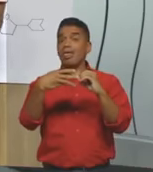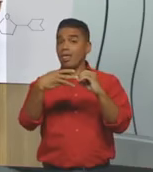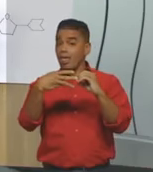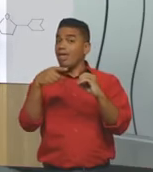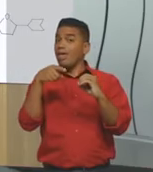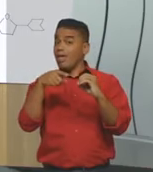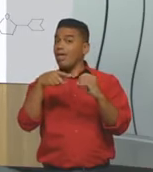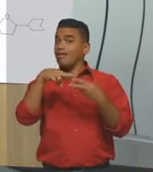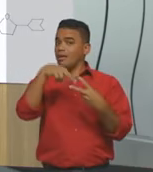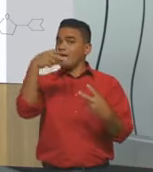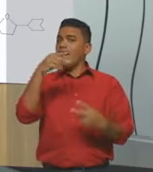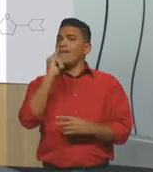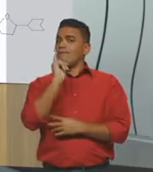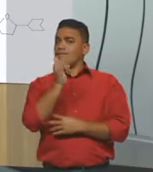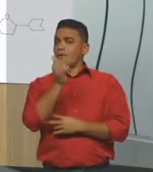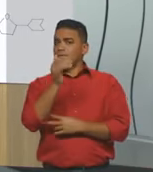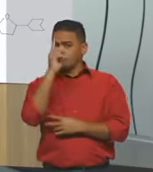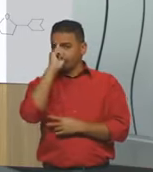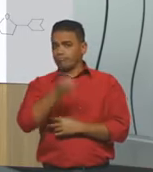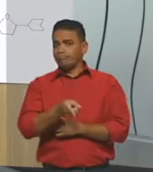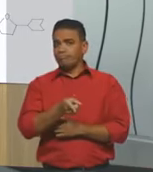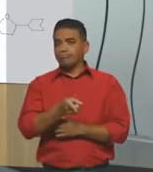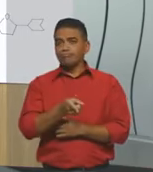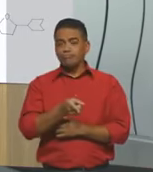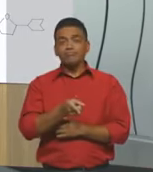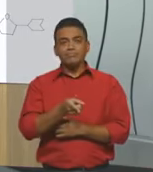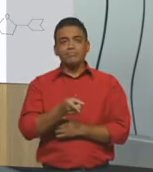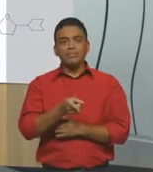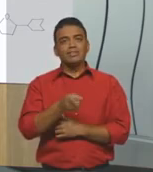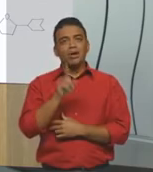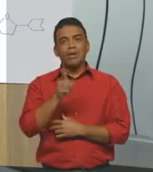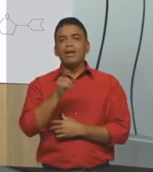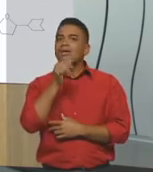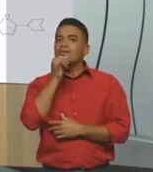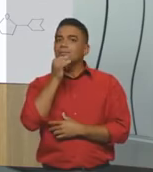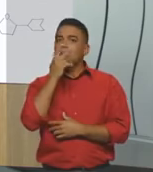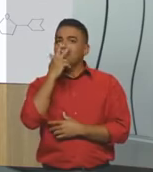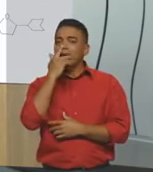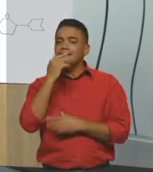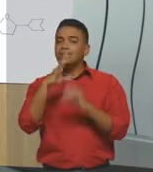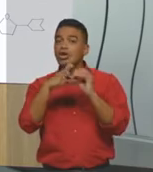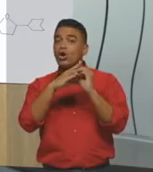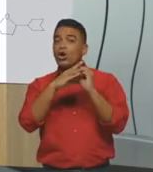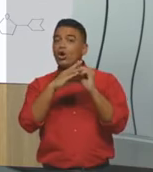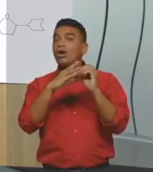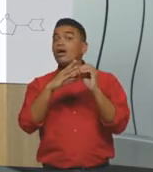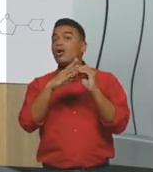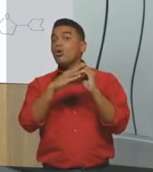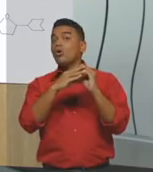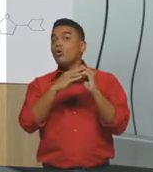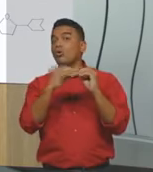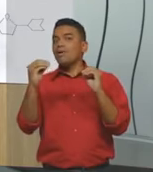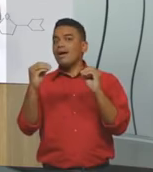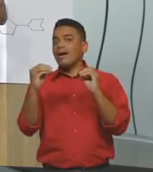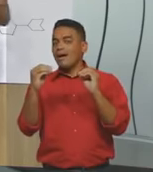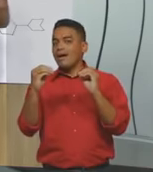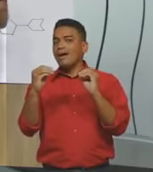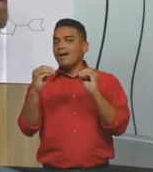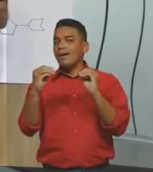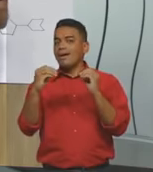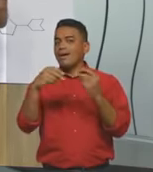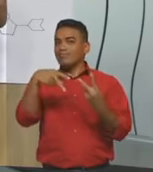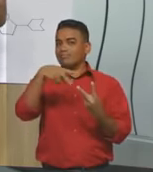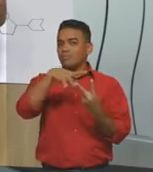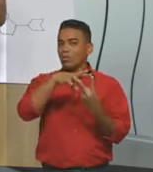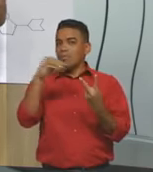informação, ele vai então servir como molde para se formar uma molécula de